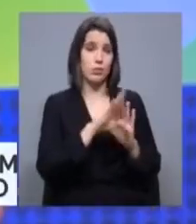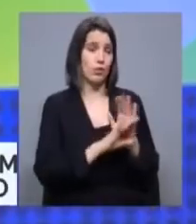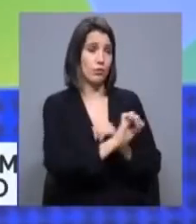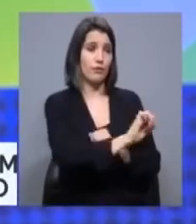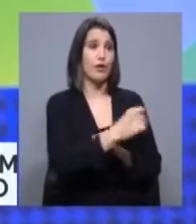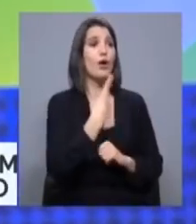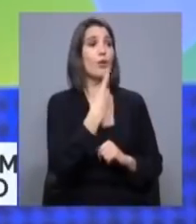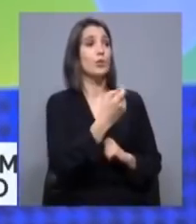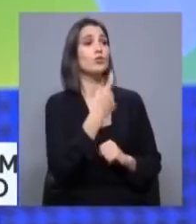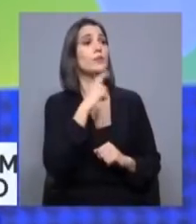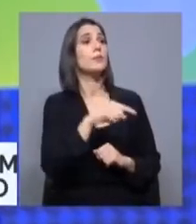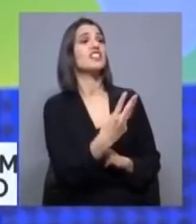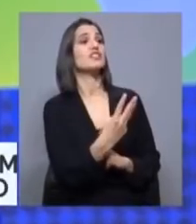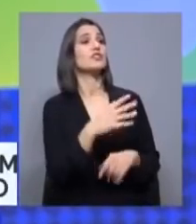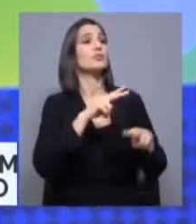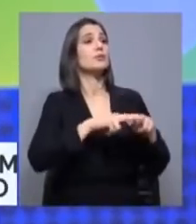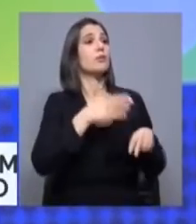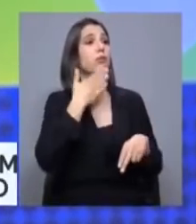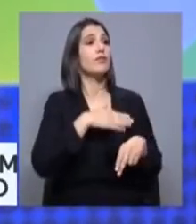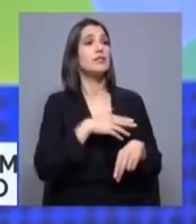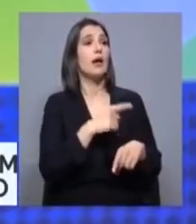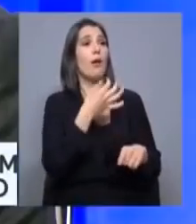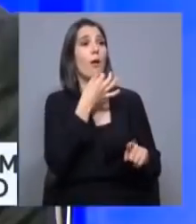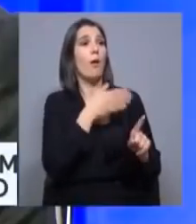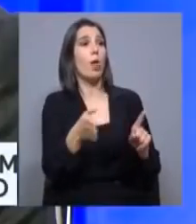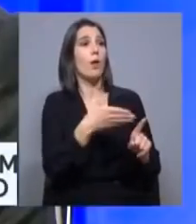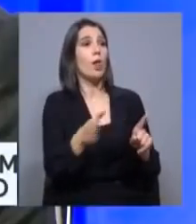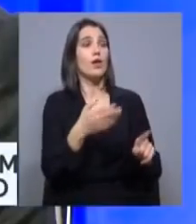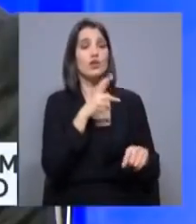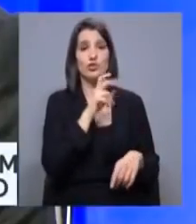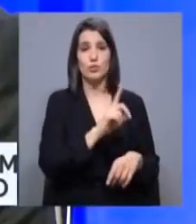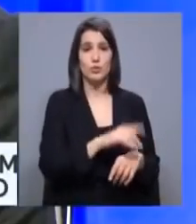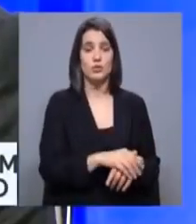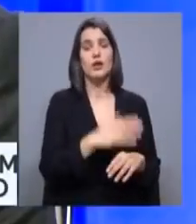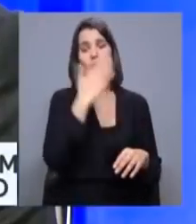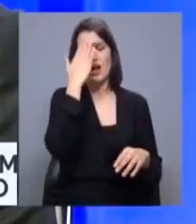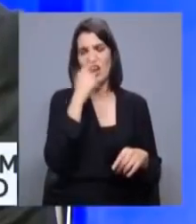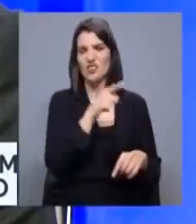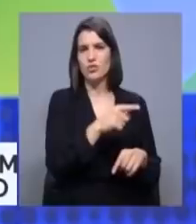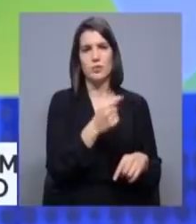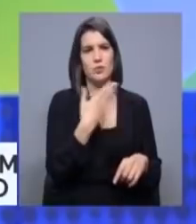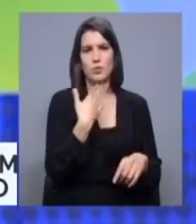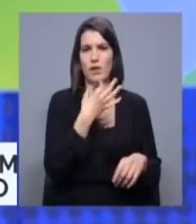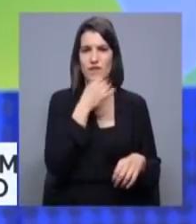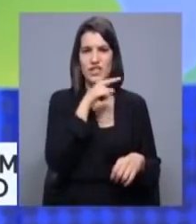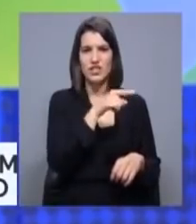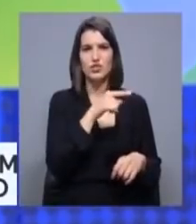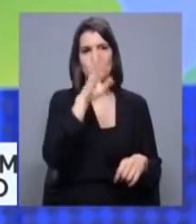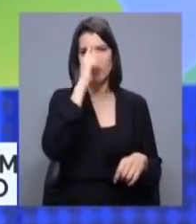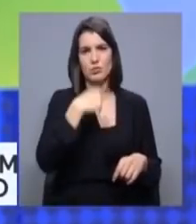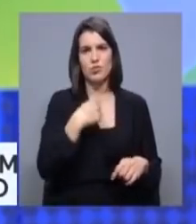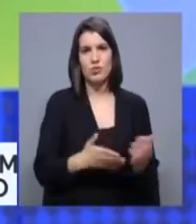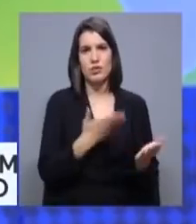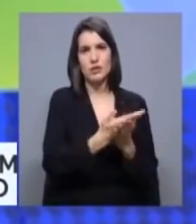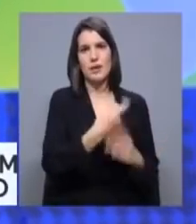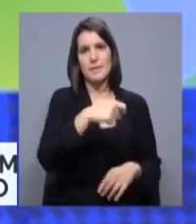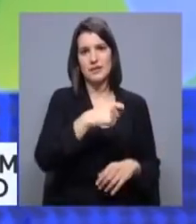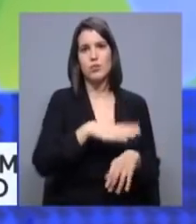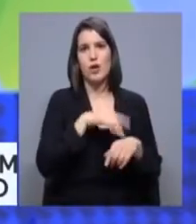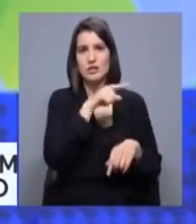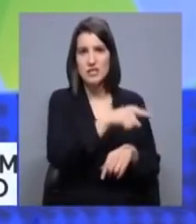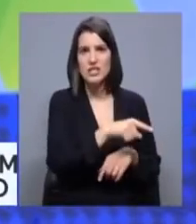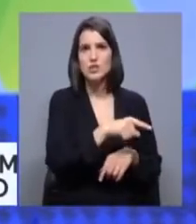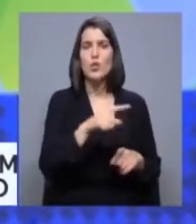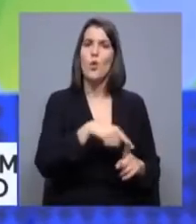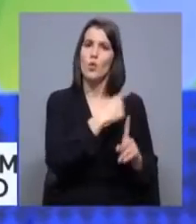seu programa Pergunta João perguntou três vezes ou a visão preditiva e já não consegue sair com ele também acho muito baixo foi é que eu fui candidato presidencial e por